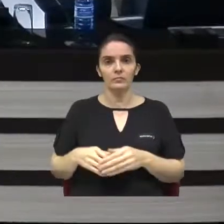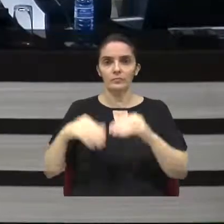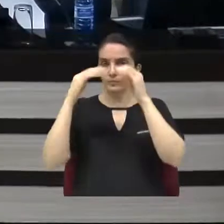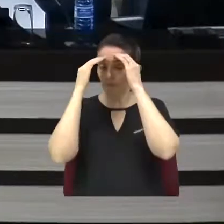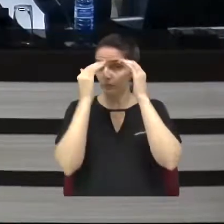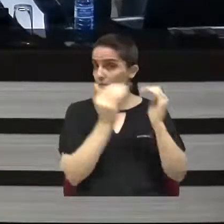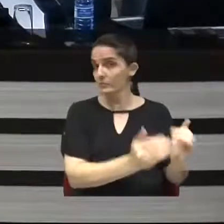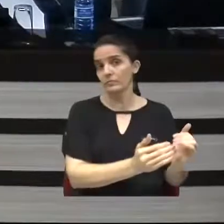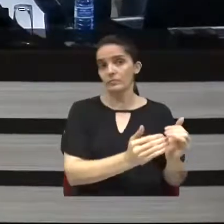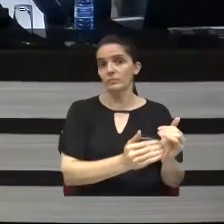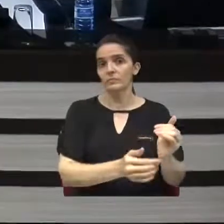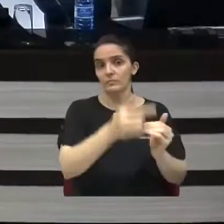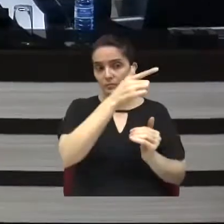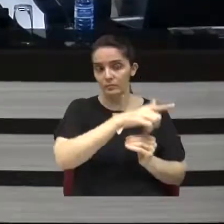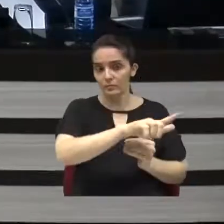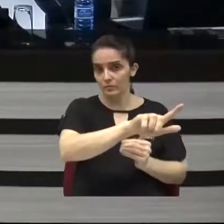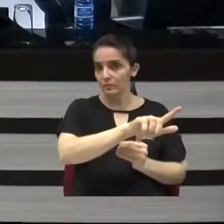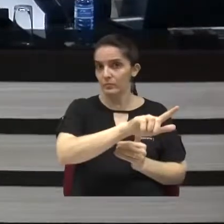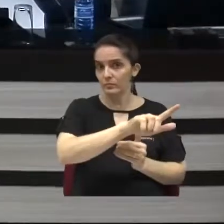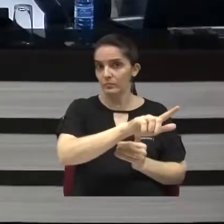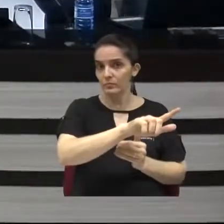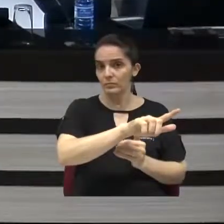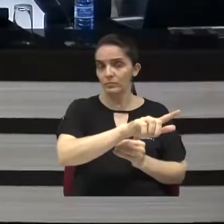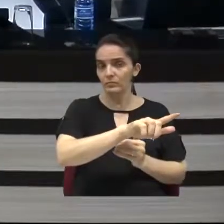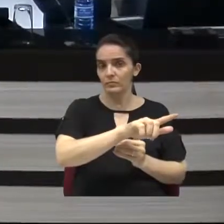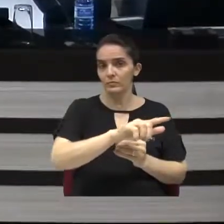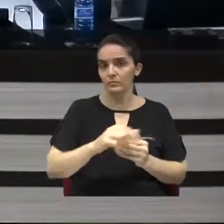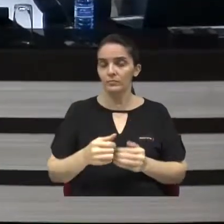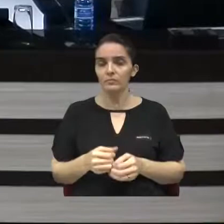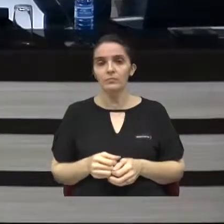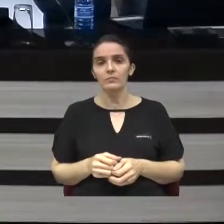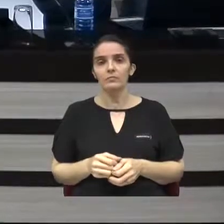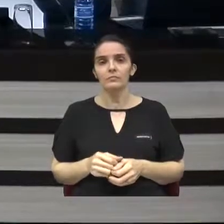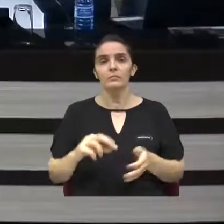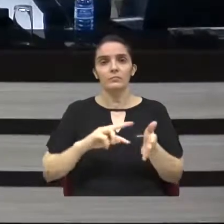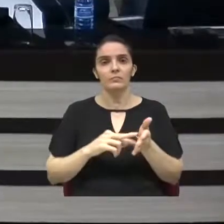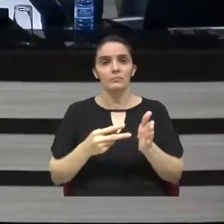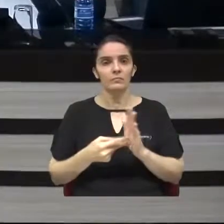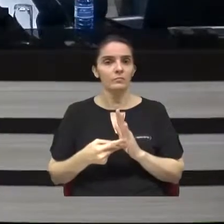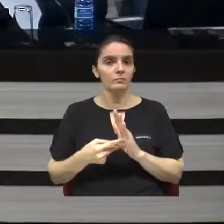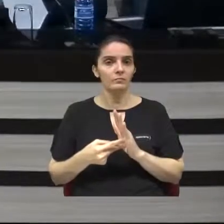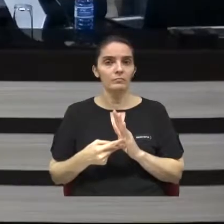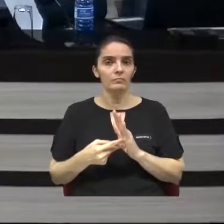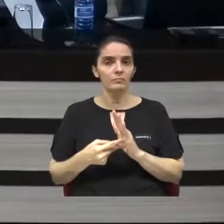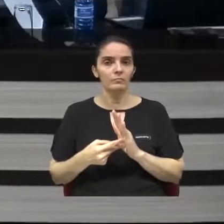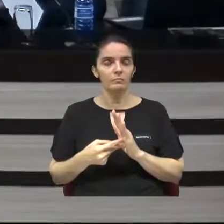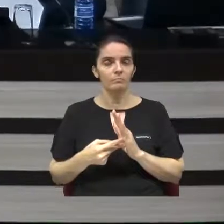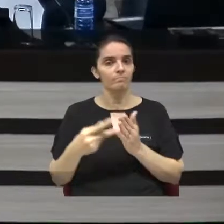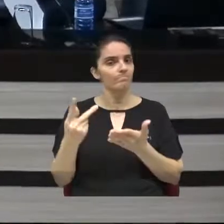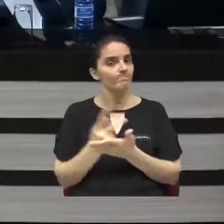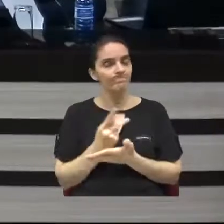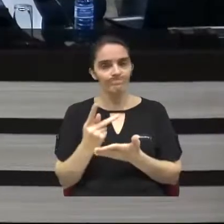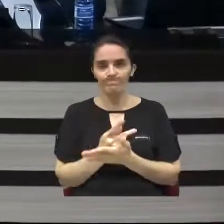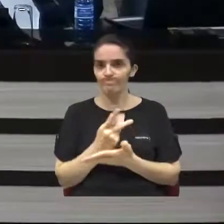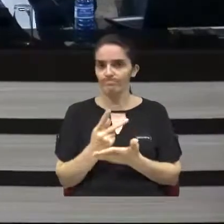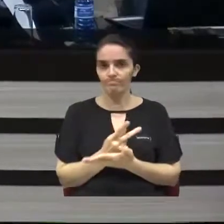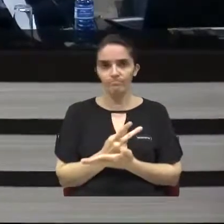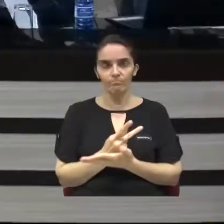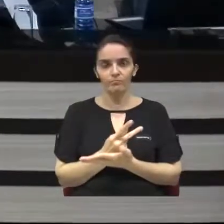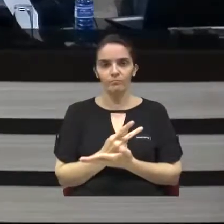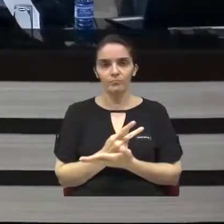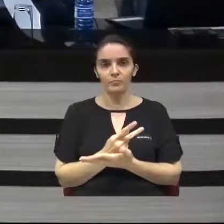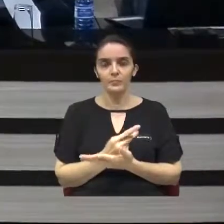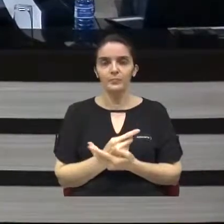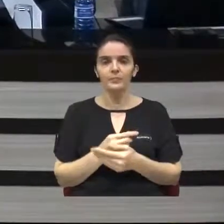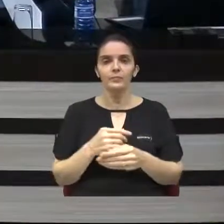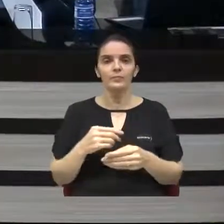decisões dos demais pares é manifesta falta de decoro parlamentar. Dentre os vereadores que